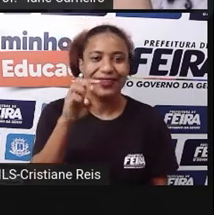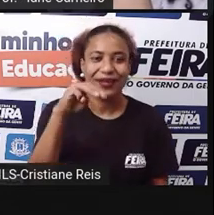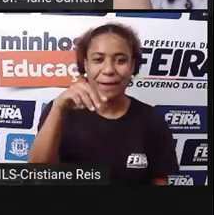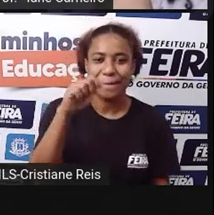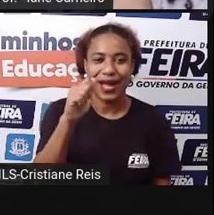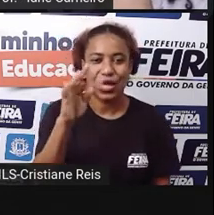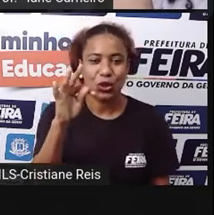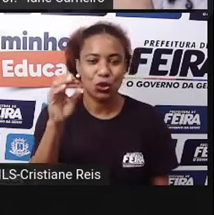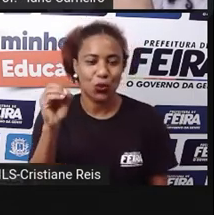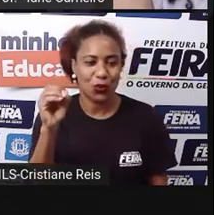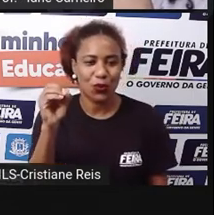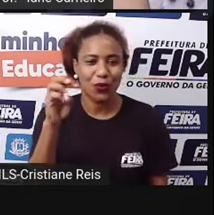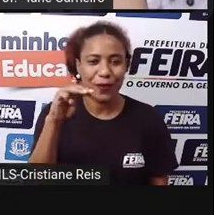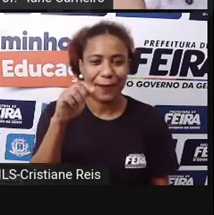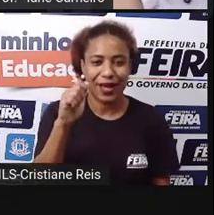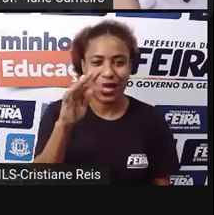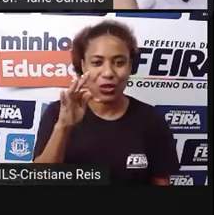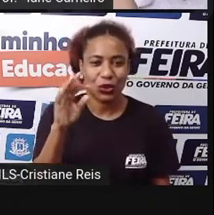palavra toma.